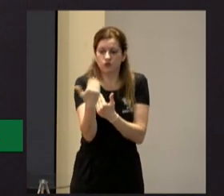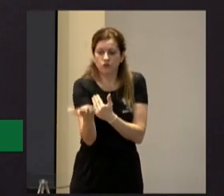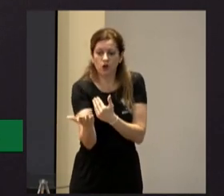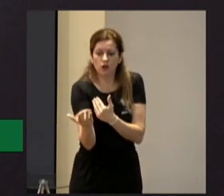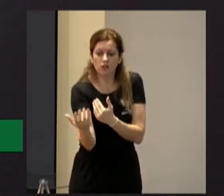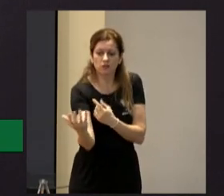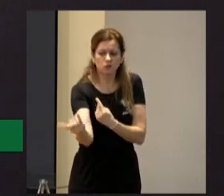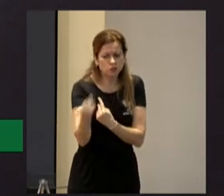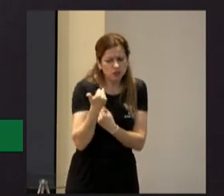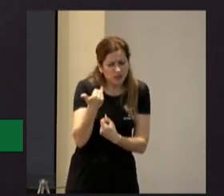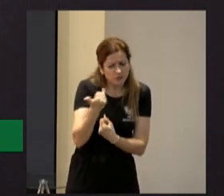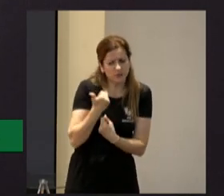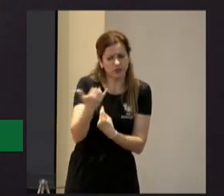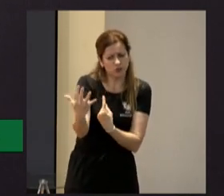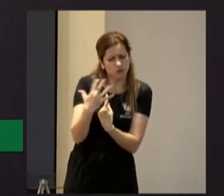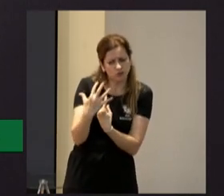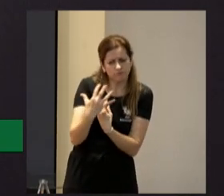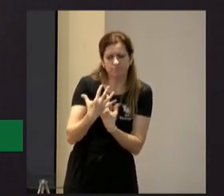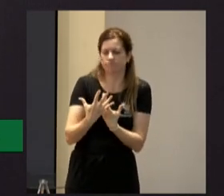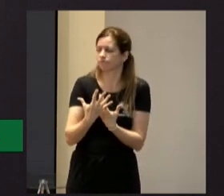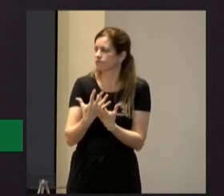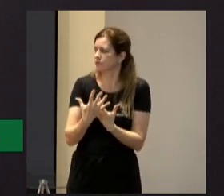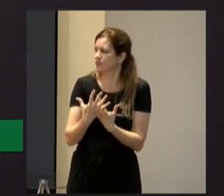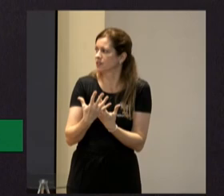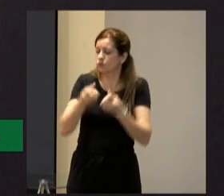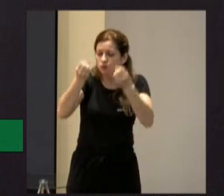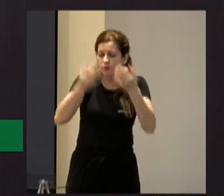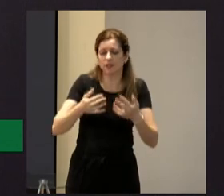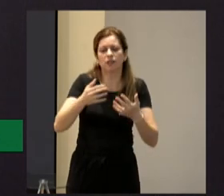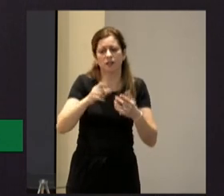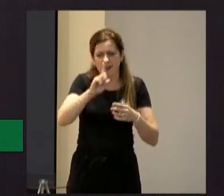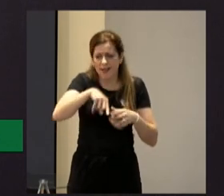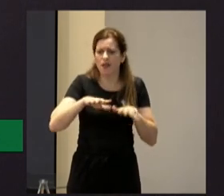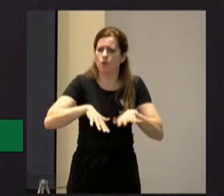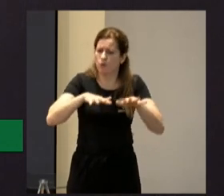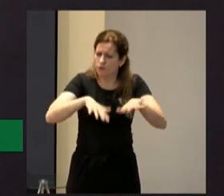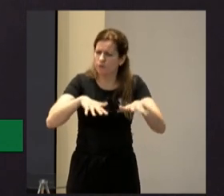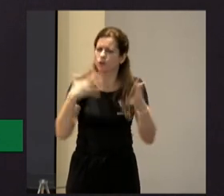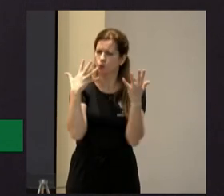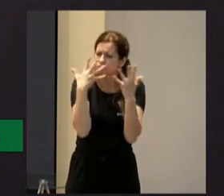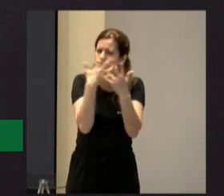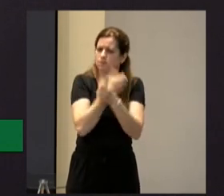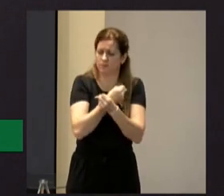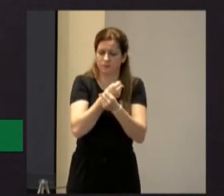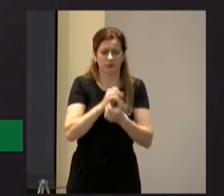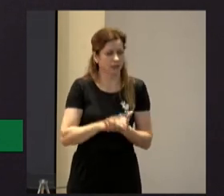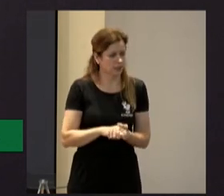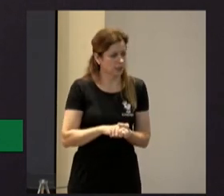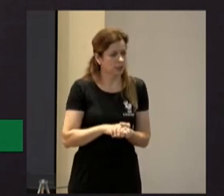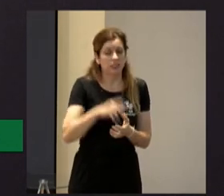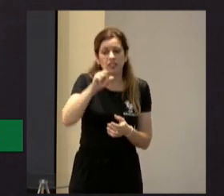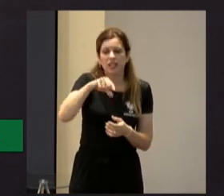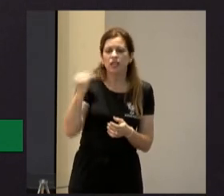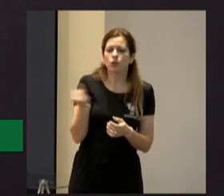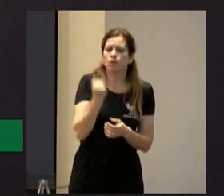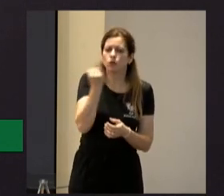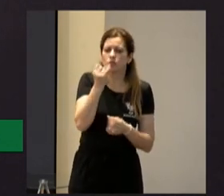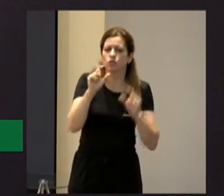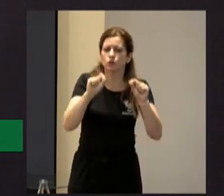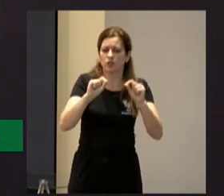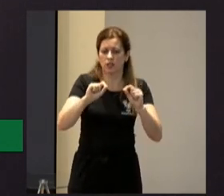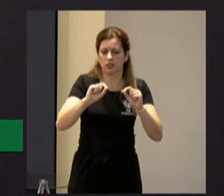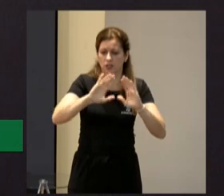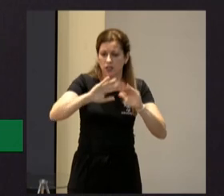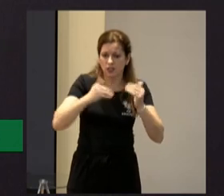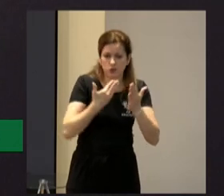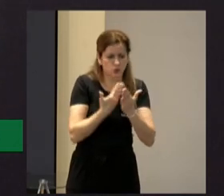né, que é um movimento bonito. Mas eu acho que tem uma questão que é fundamental na escola,